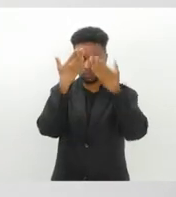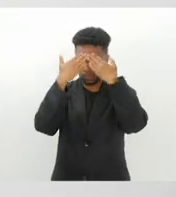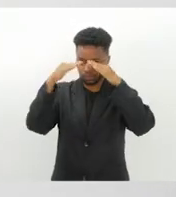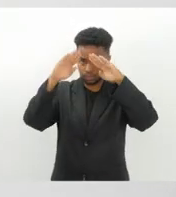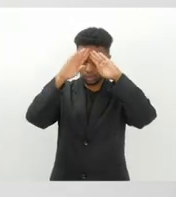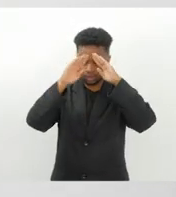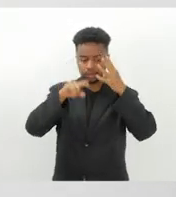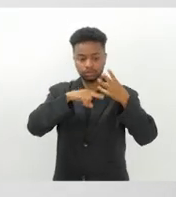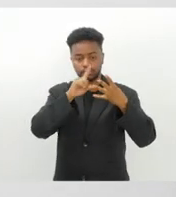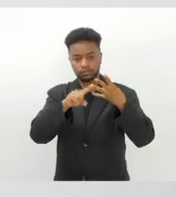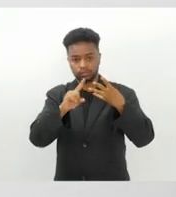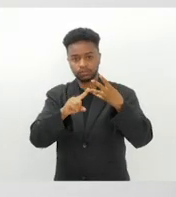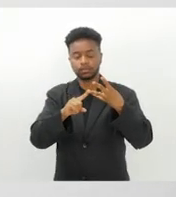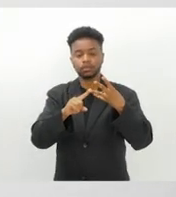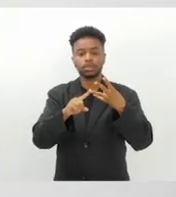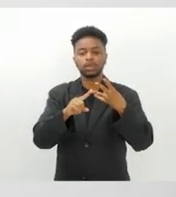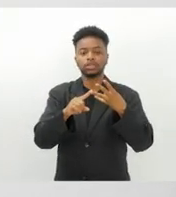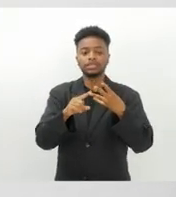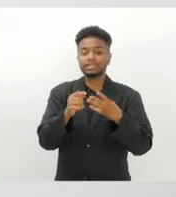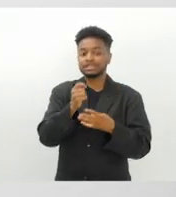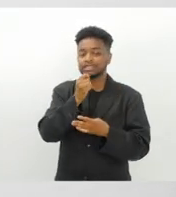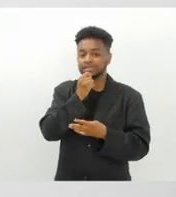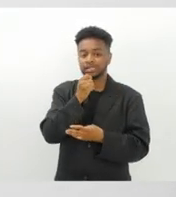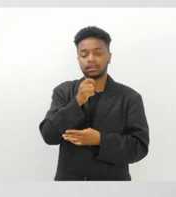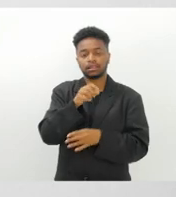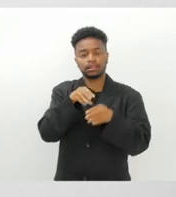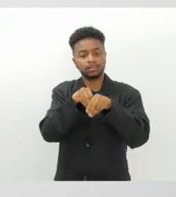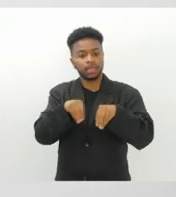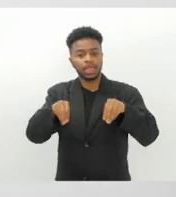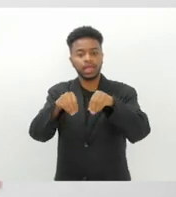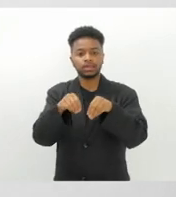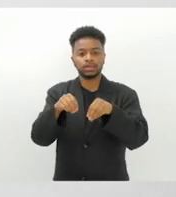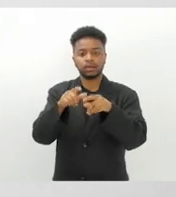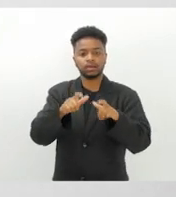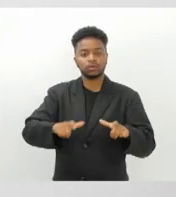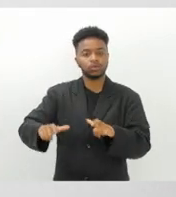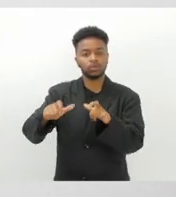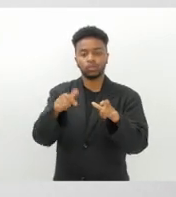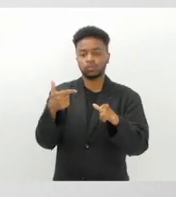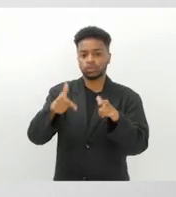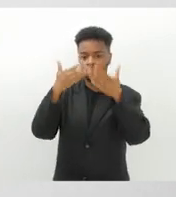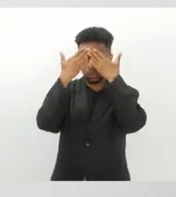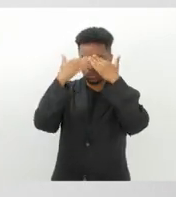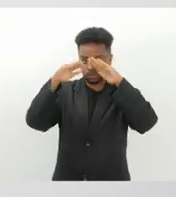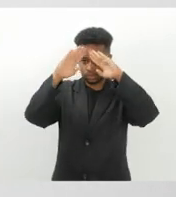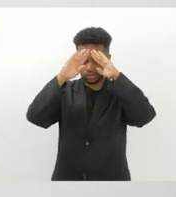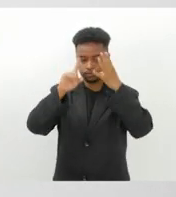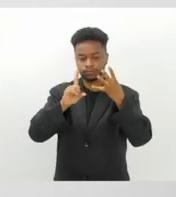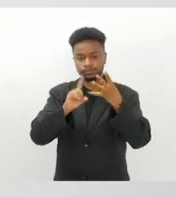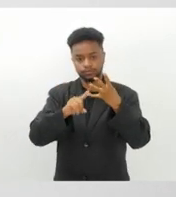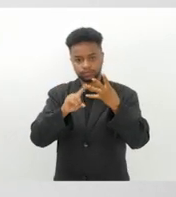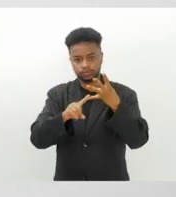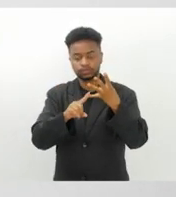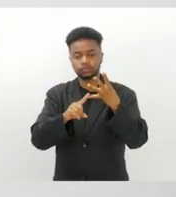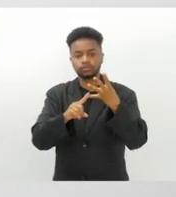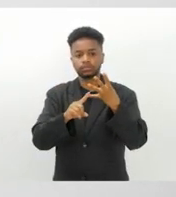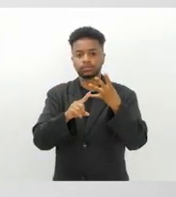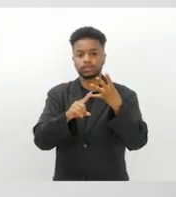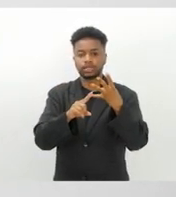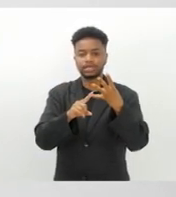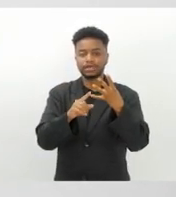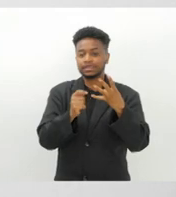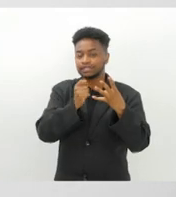Depois Kosse Lê, Kosseorixá, sem terra, sem território não há orixá. e depois com esse afefê, com esse